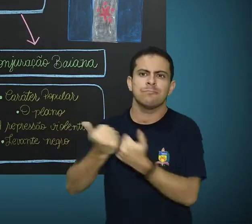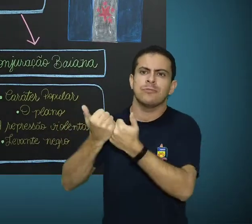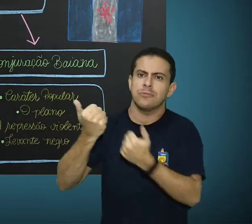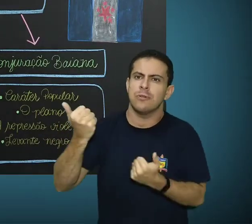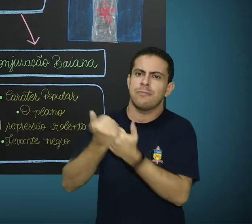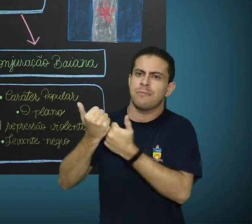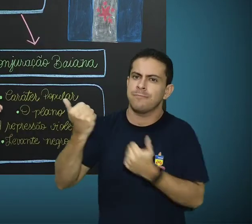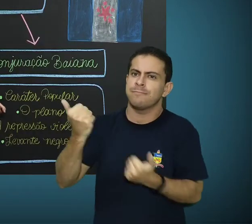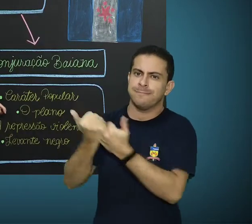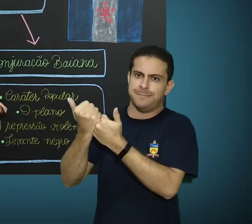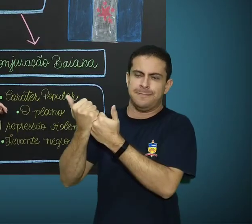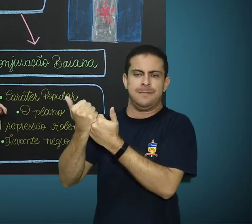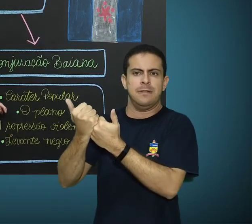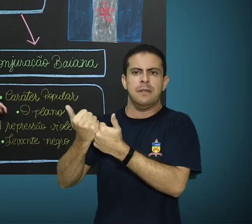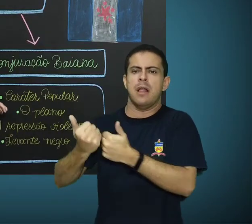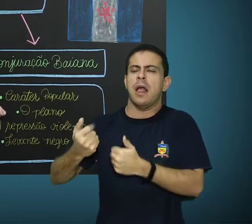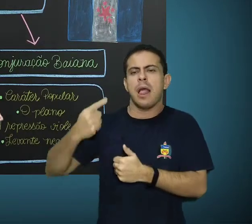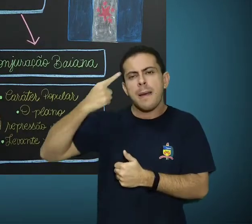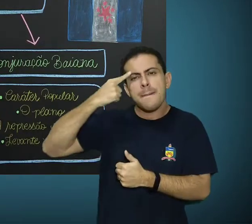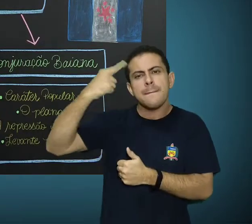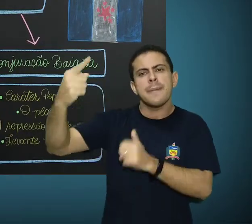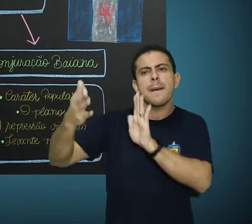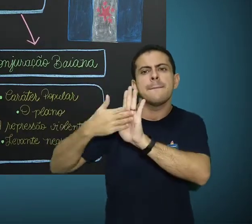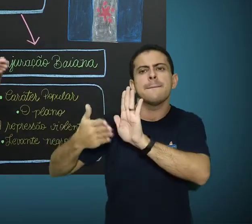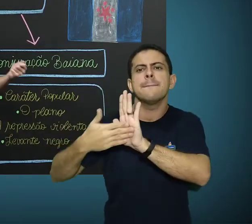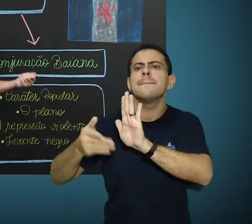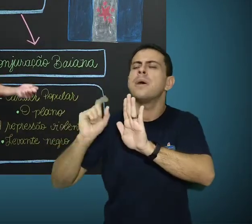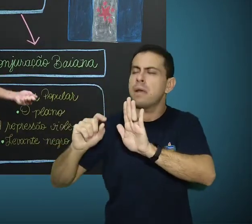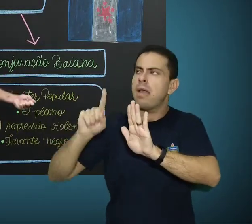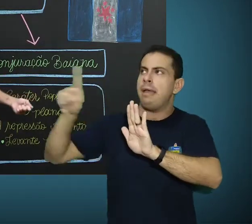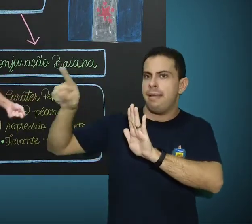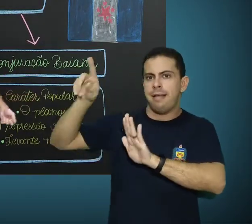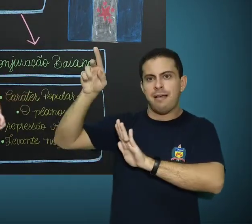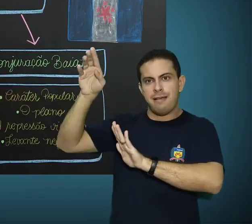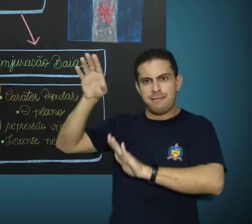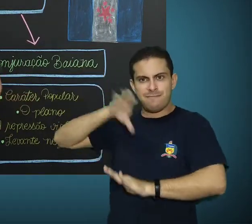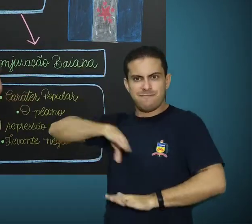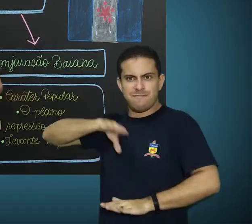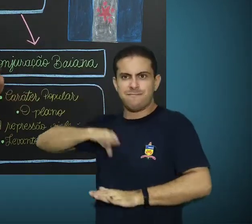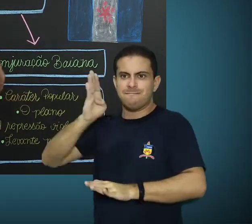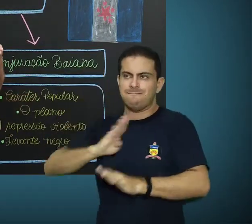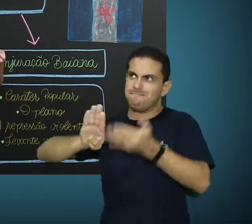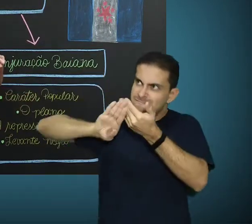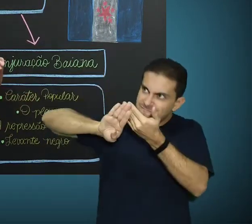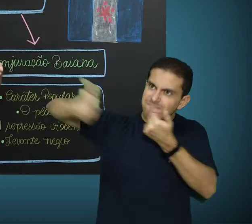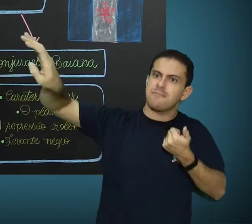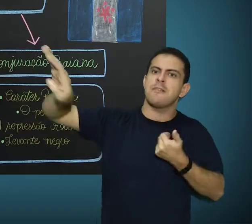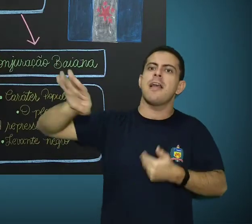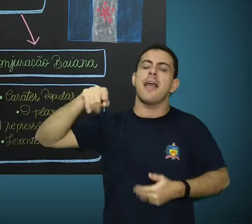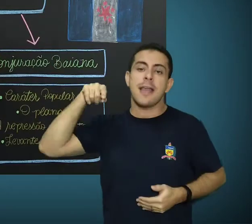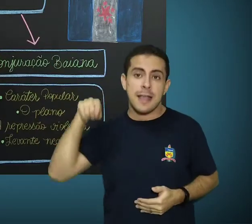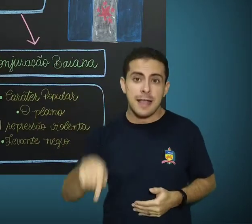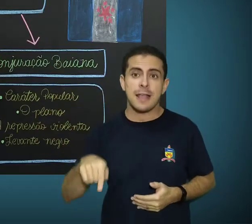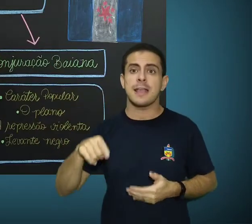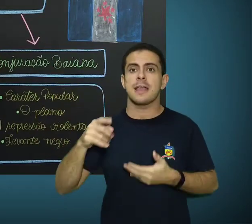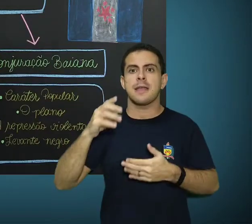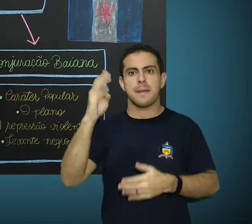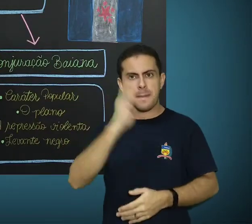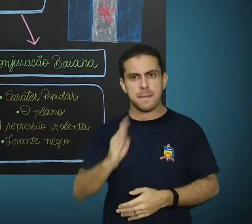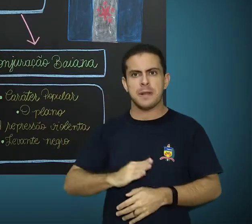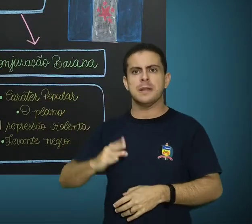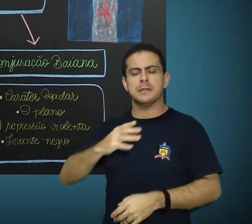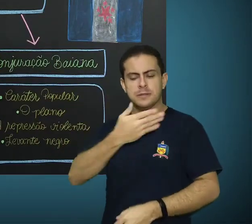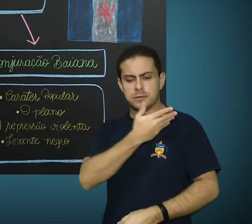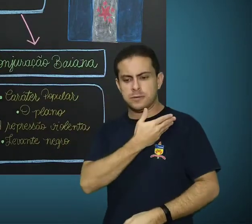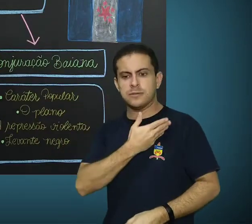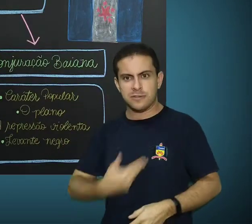Baiana. O plano, basicamente, era separar o Brasil de Portugal, transformar o Brasil em uma república também, ou seja, um